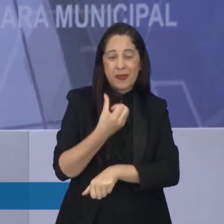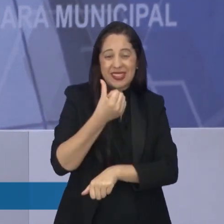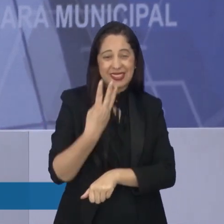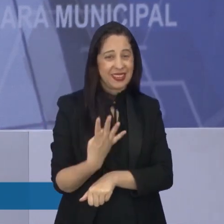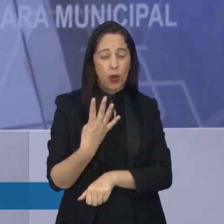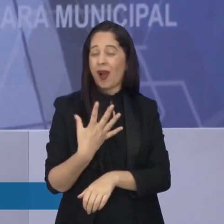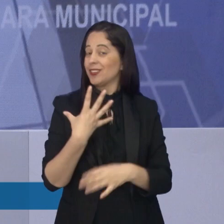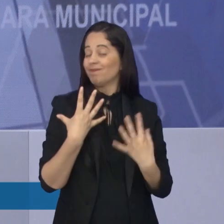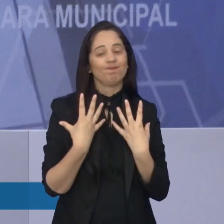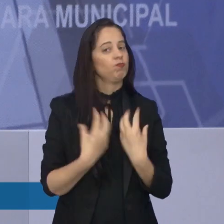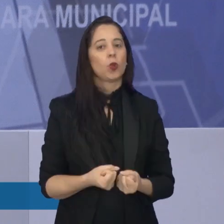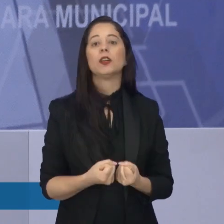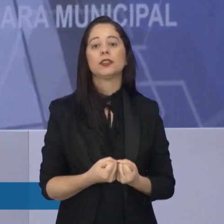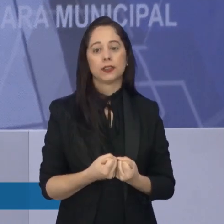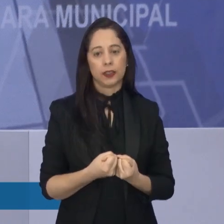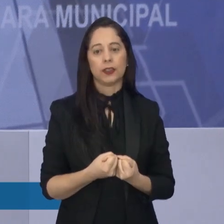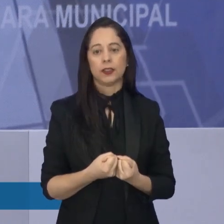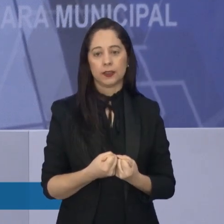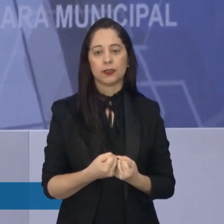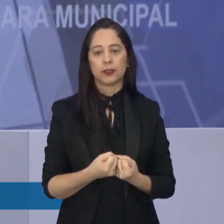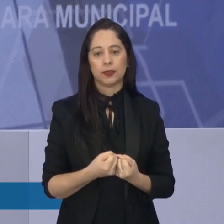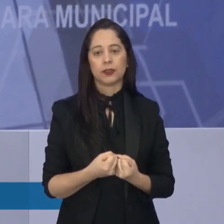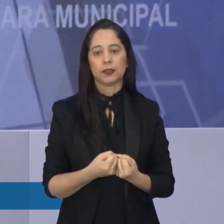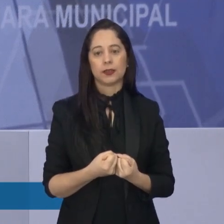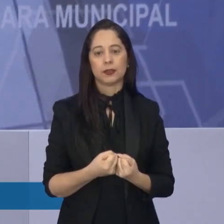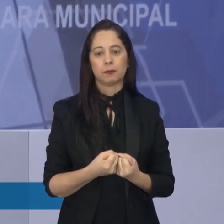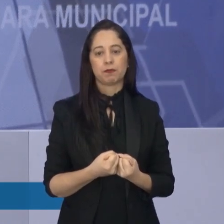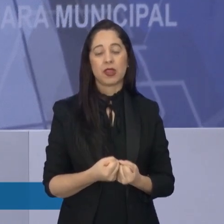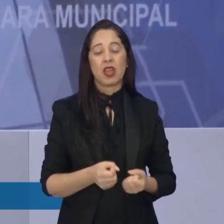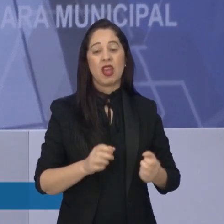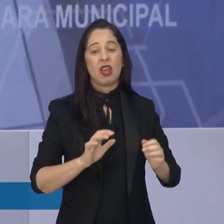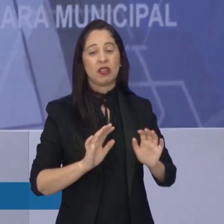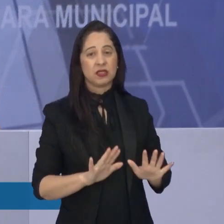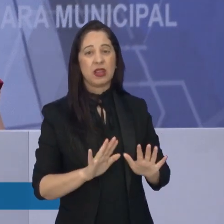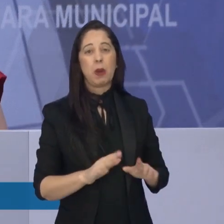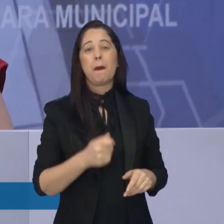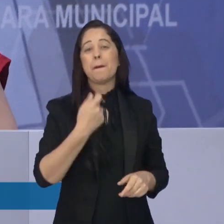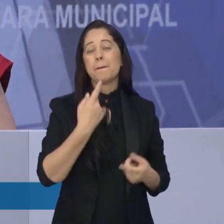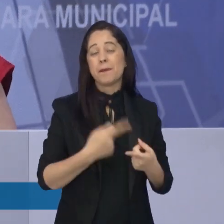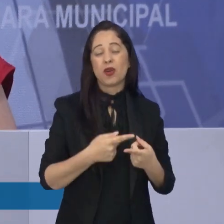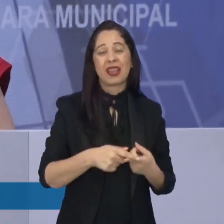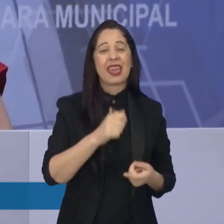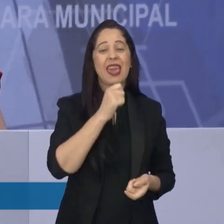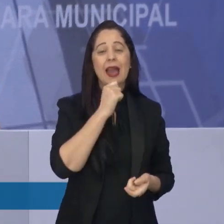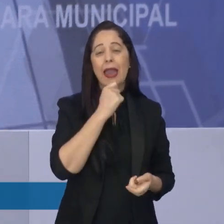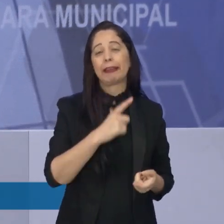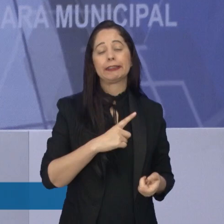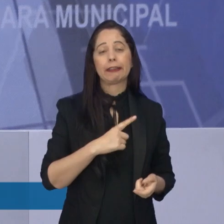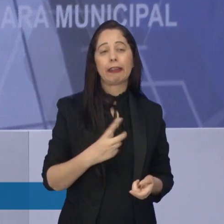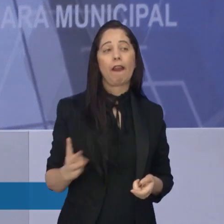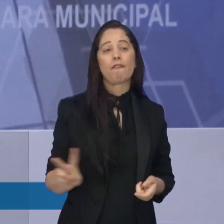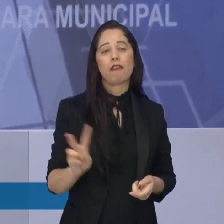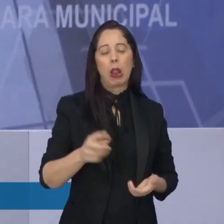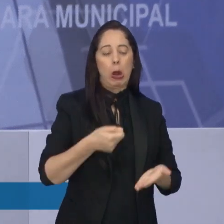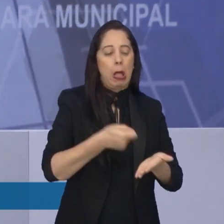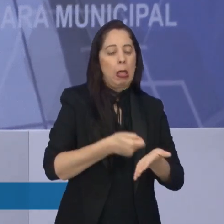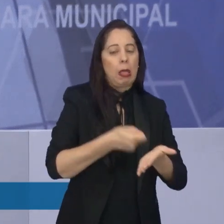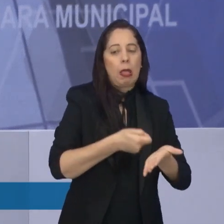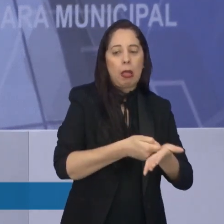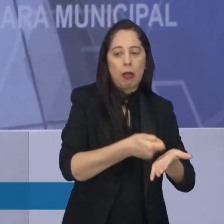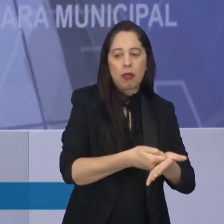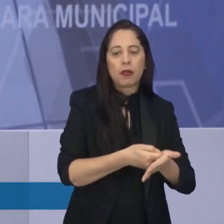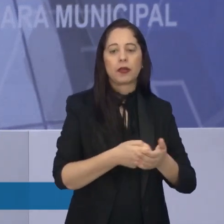como hoje, mantinham vivos os nefastos valores autoritários da ditadura iniciada naquele